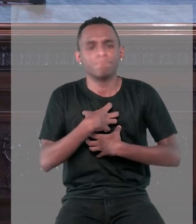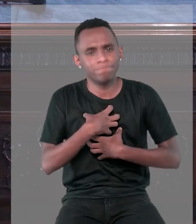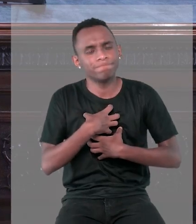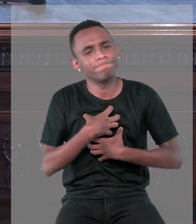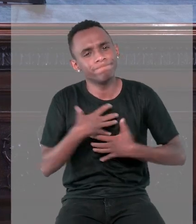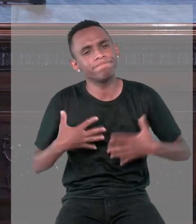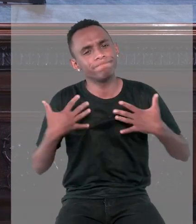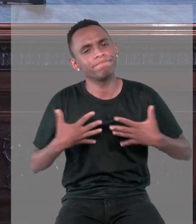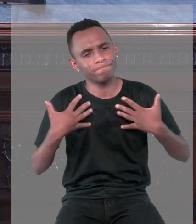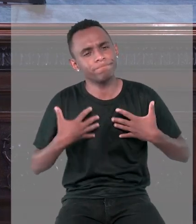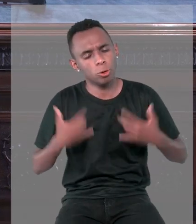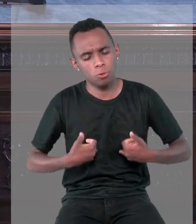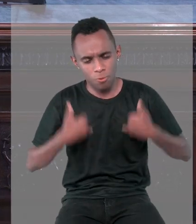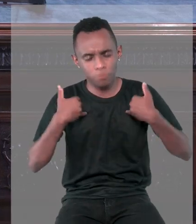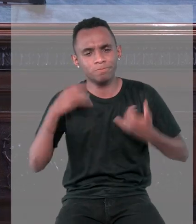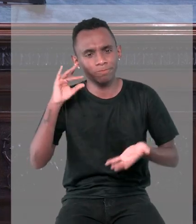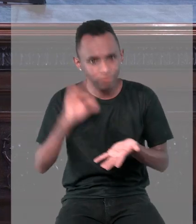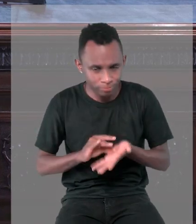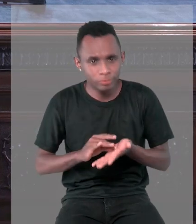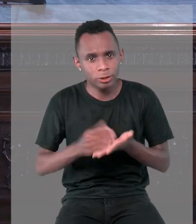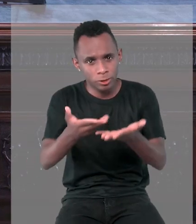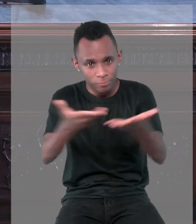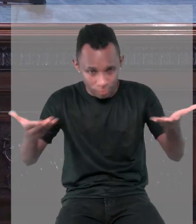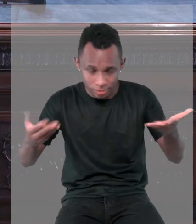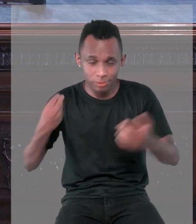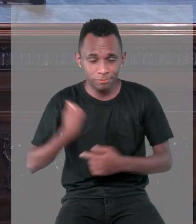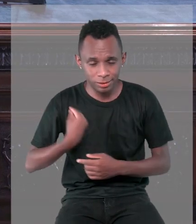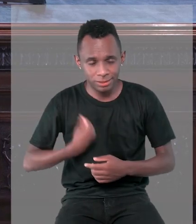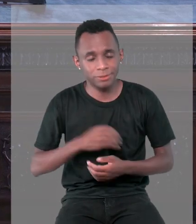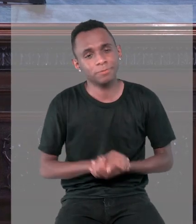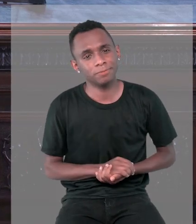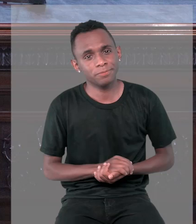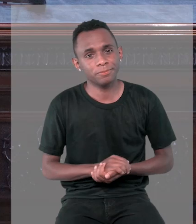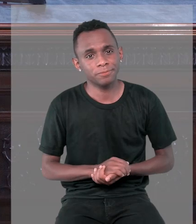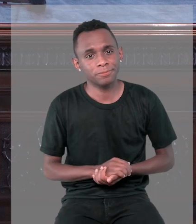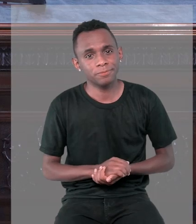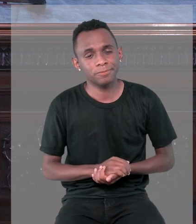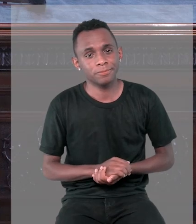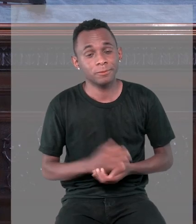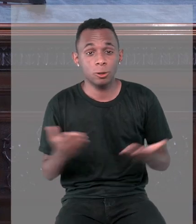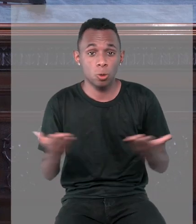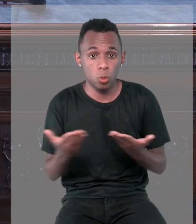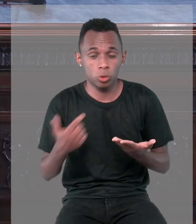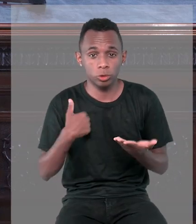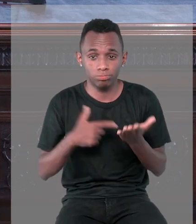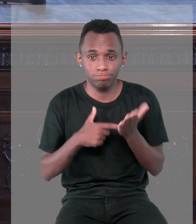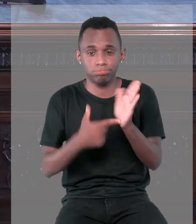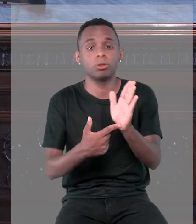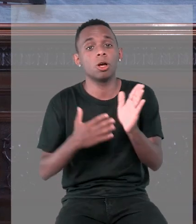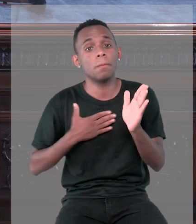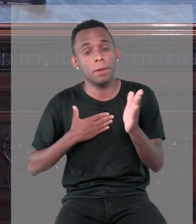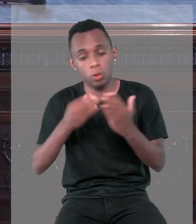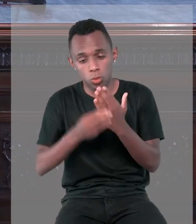de grande satisfação, muita honra ter vocês todos aqui. Então, hoje eu estou lançando o